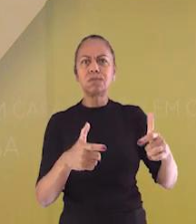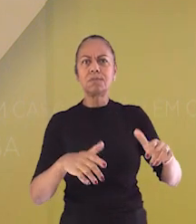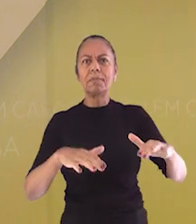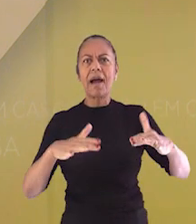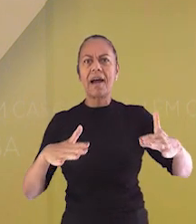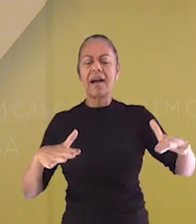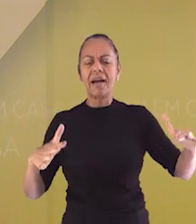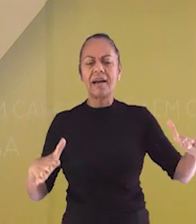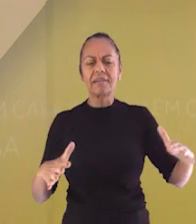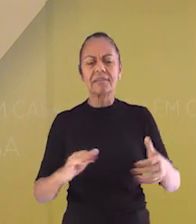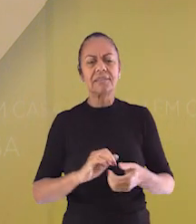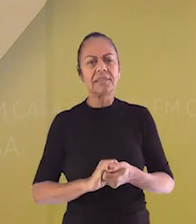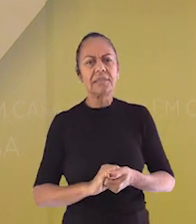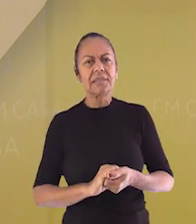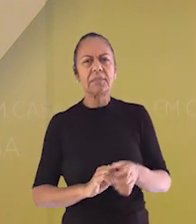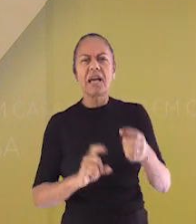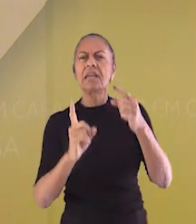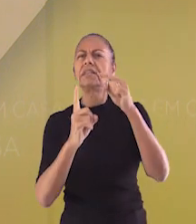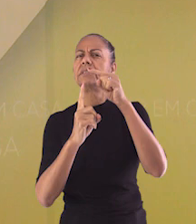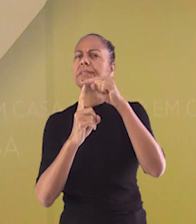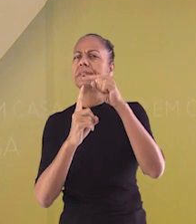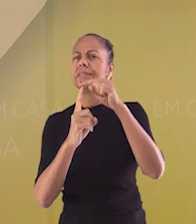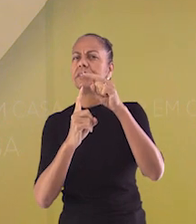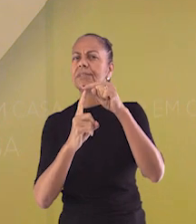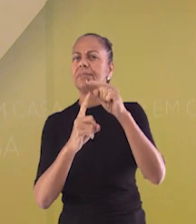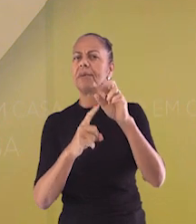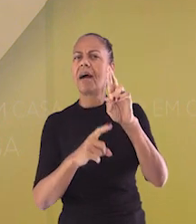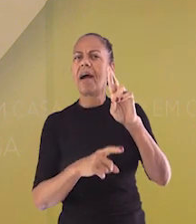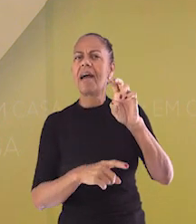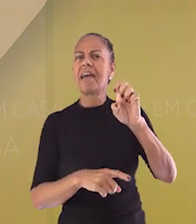que tipo de relevo você observa aqui?